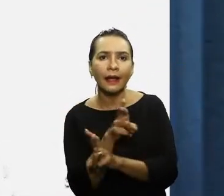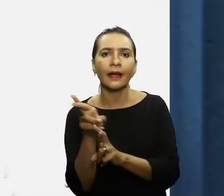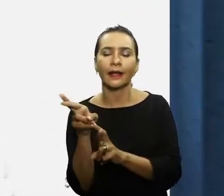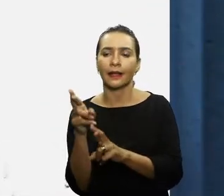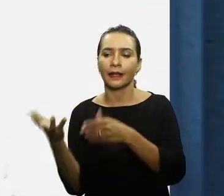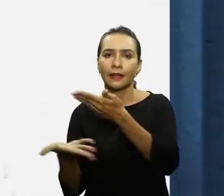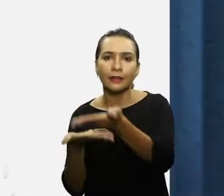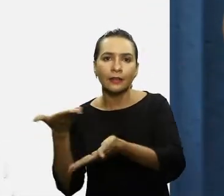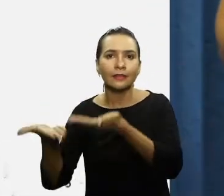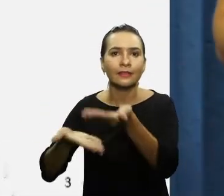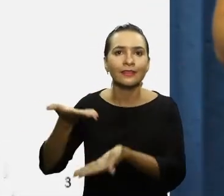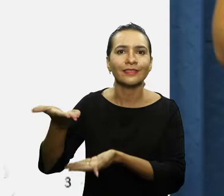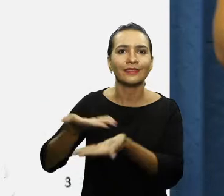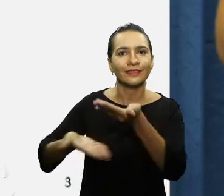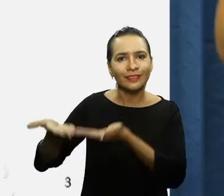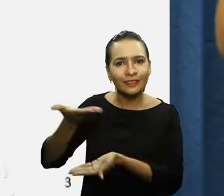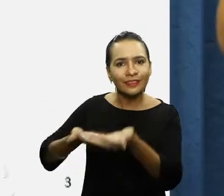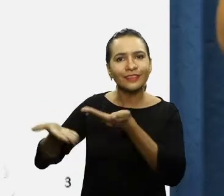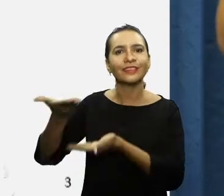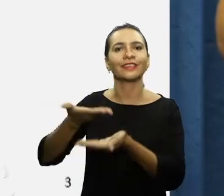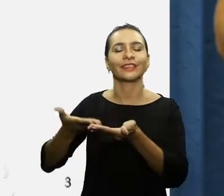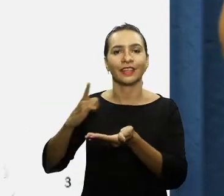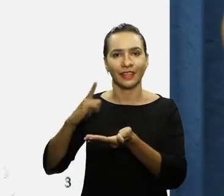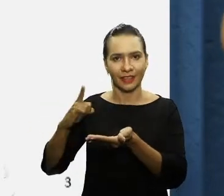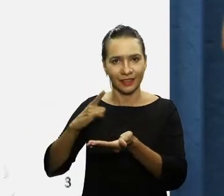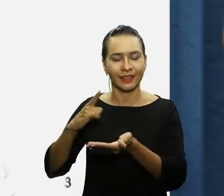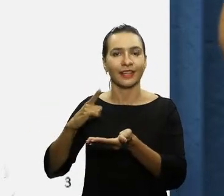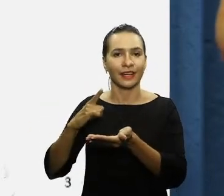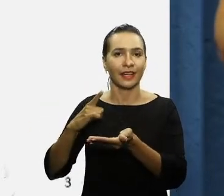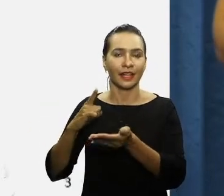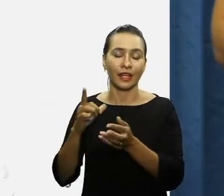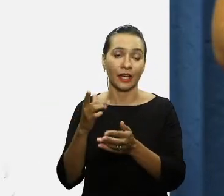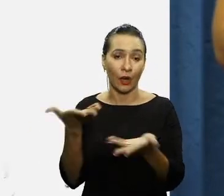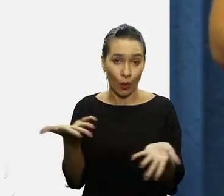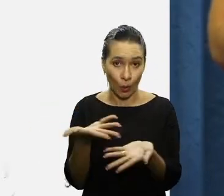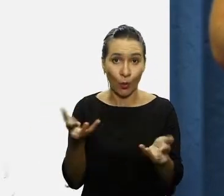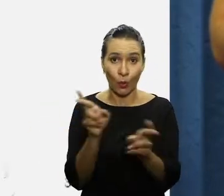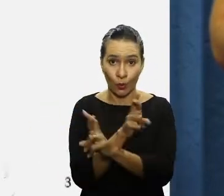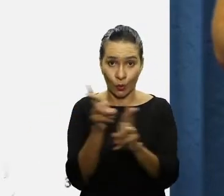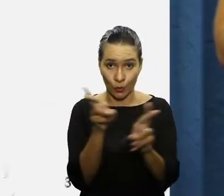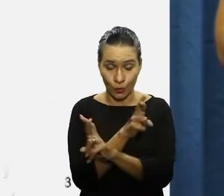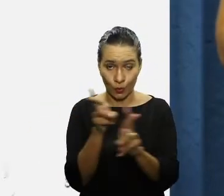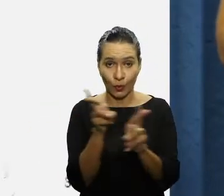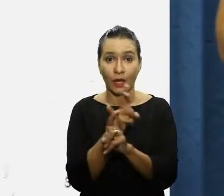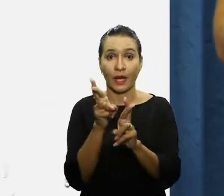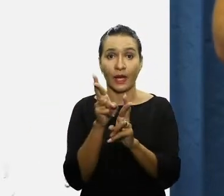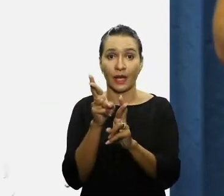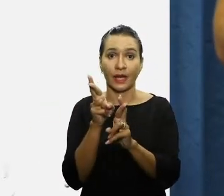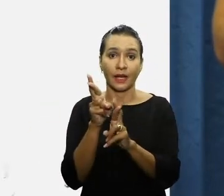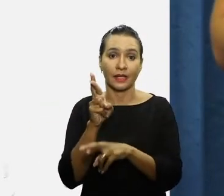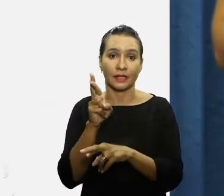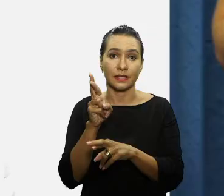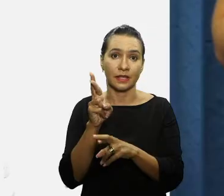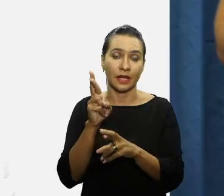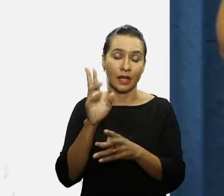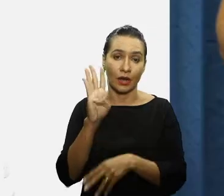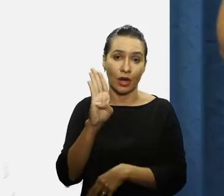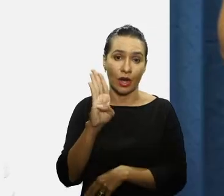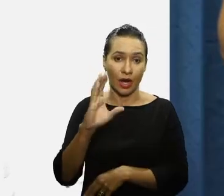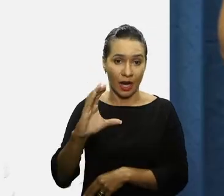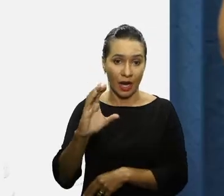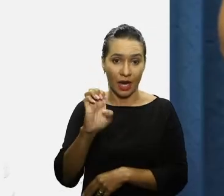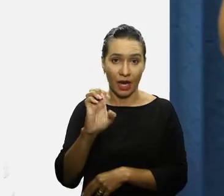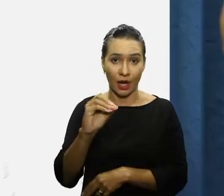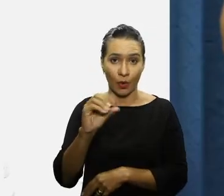si, formando as relações ecológicas. A gente não vai tratar das relações ecológicas nessa aula. Vamos tratar mais